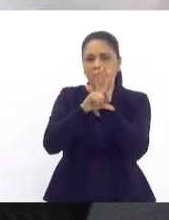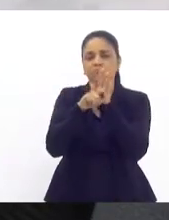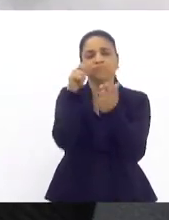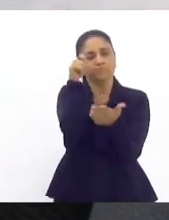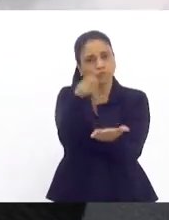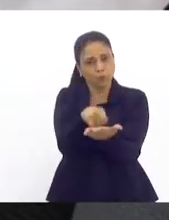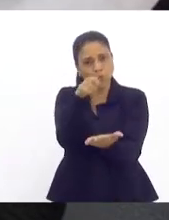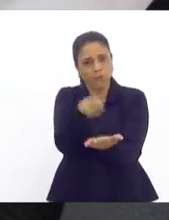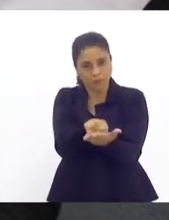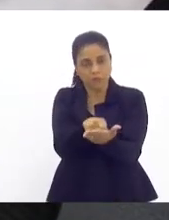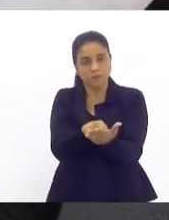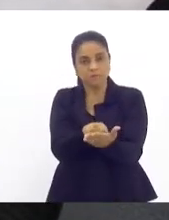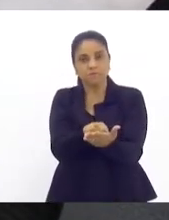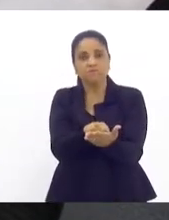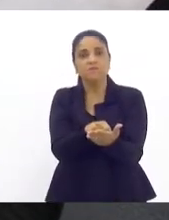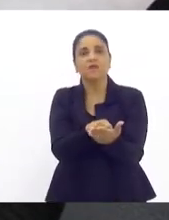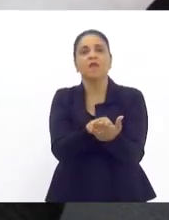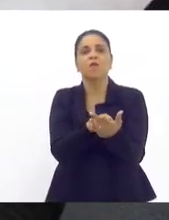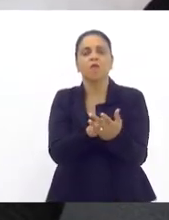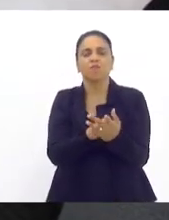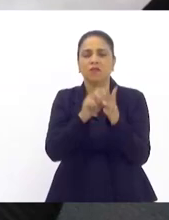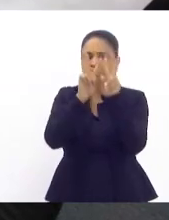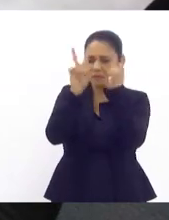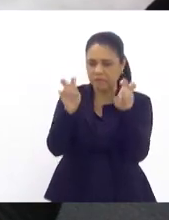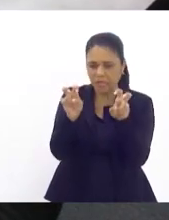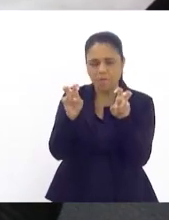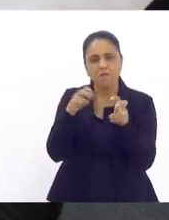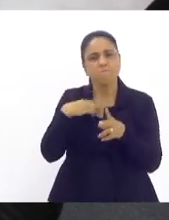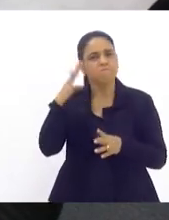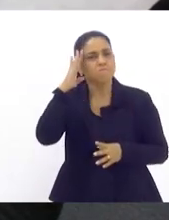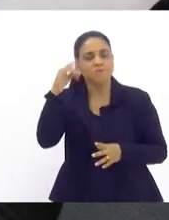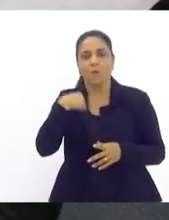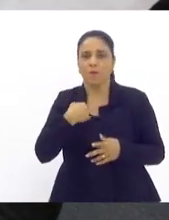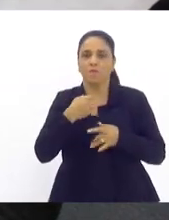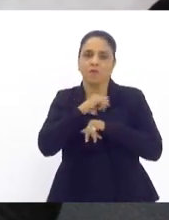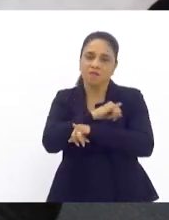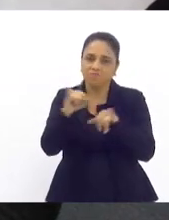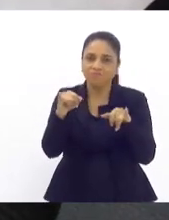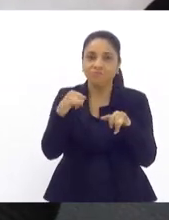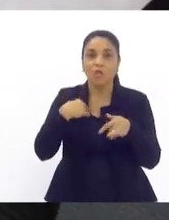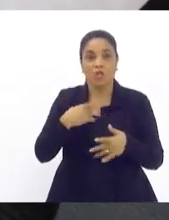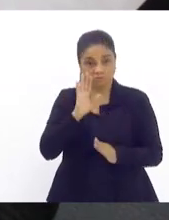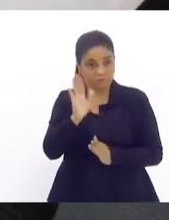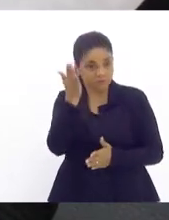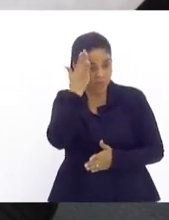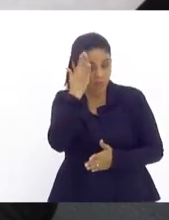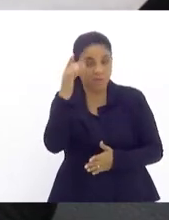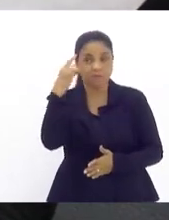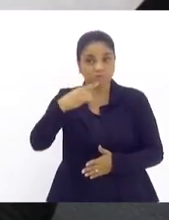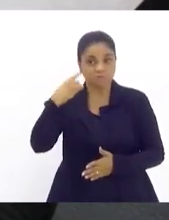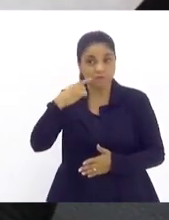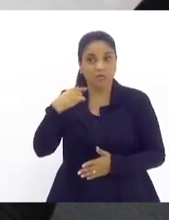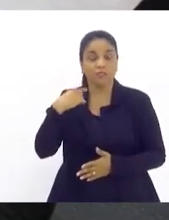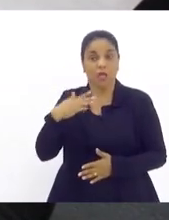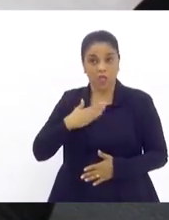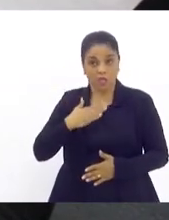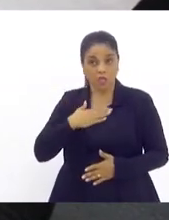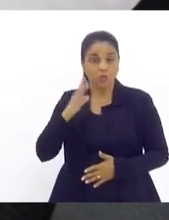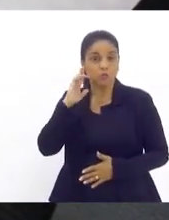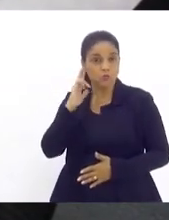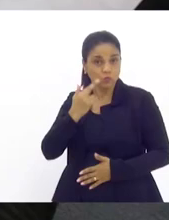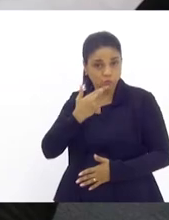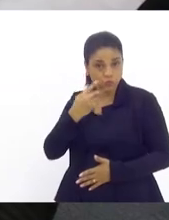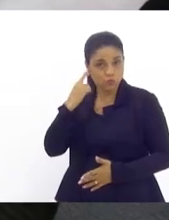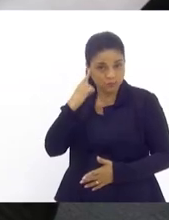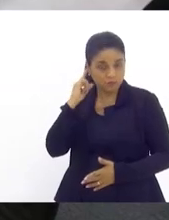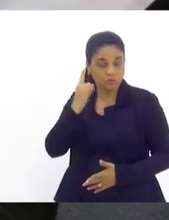obrigada. Queria só pontuar que esse tema é sensível para mim, porque eu sou uma deputada surda, não sei se já tivemos na casa outra, eu só ouço com